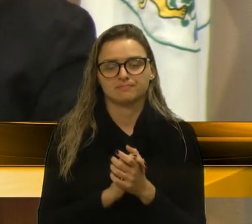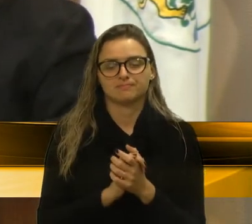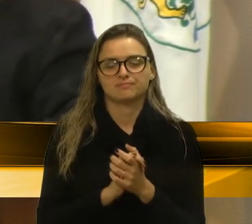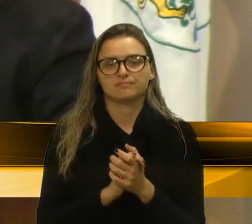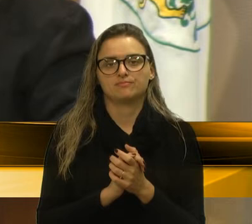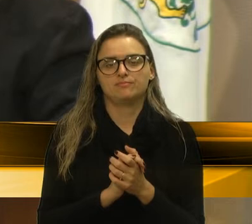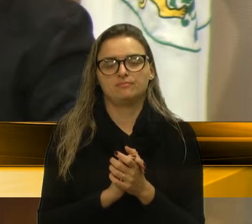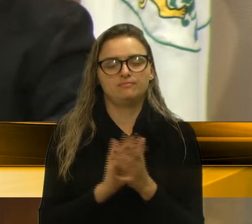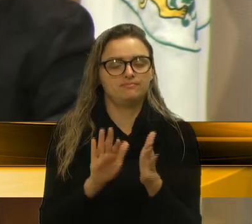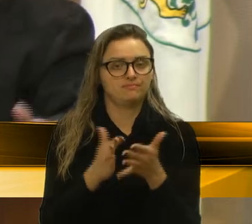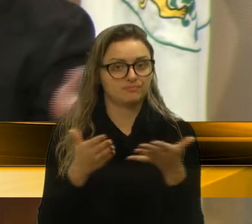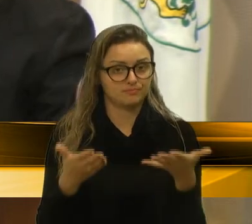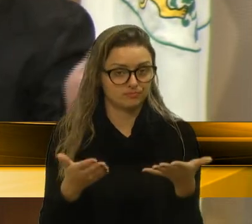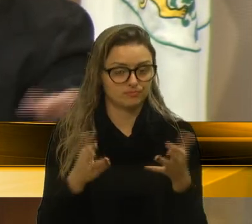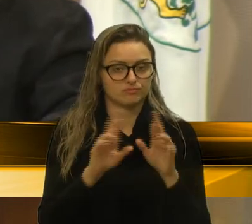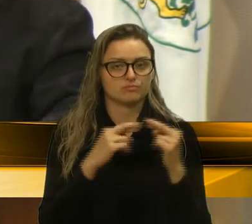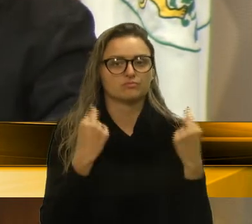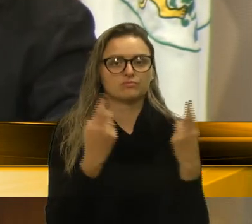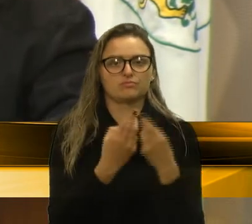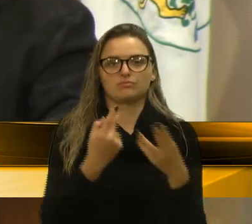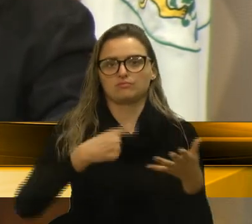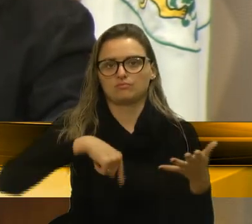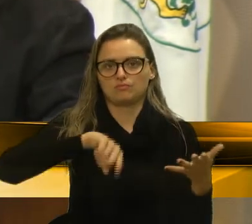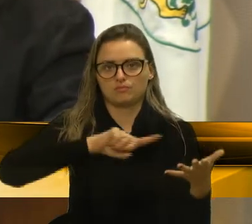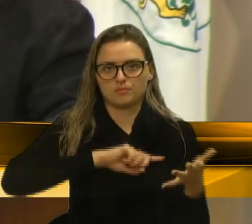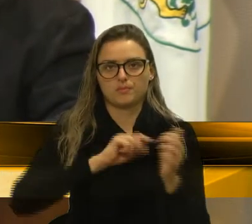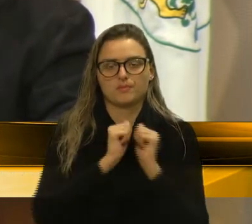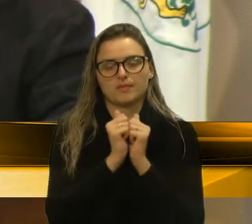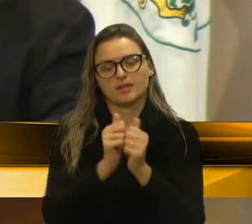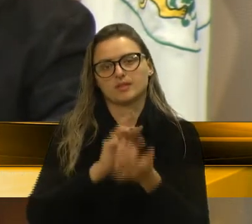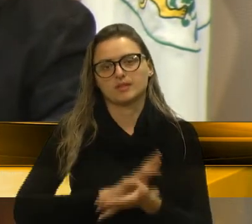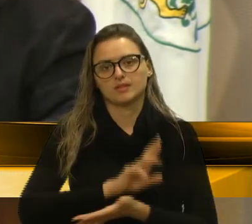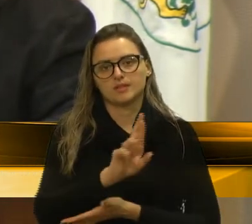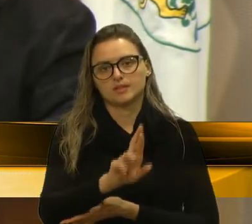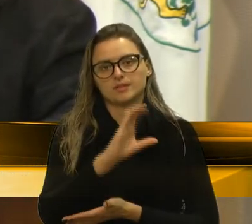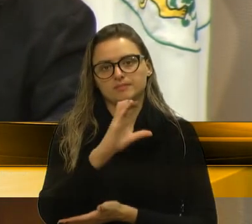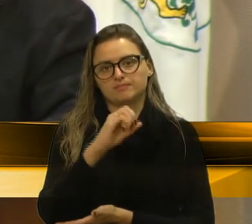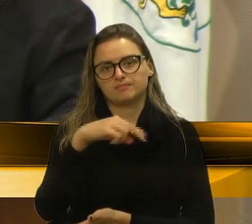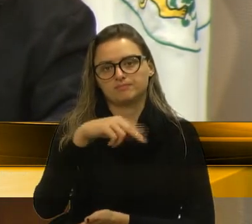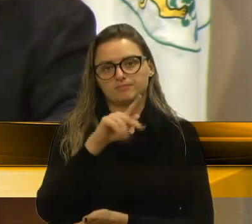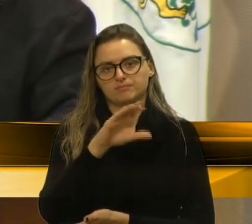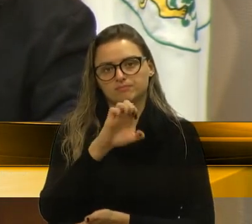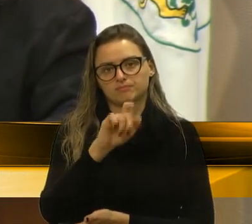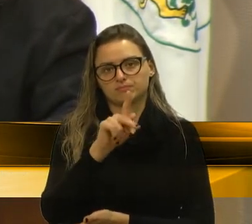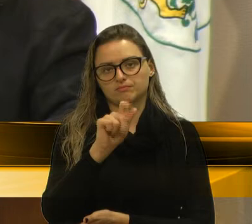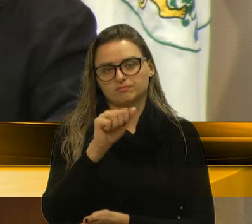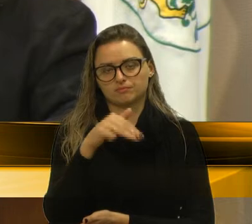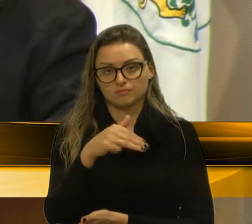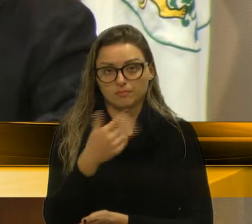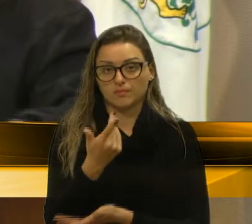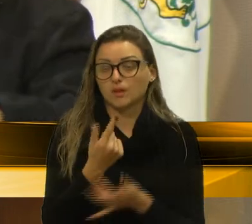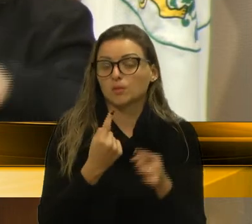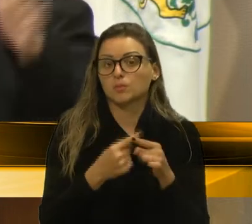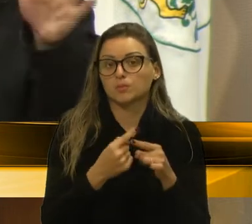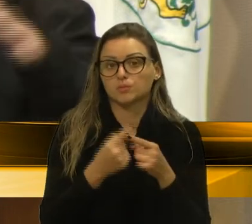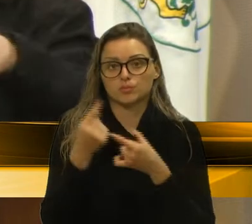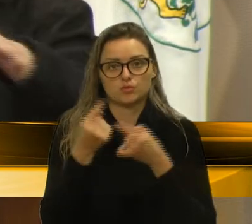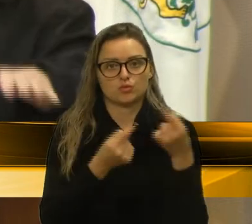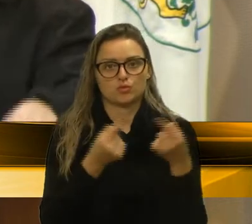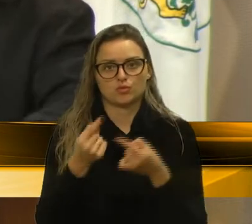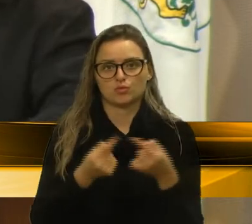Então, nessa reunião, vamos estar reunidos aí com os representantes do Conceplan, no sentido de